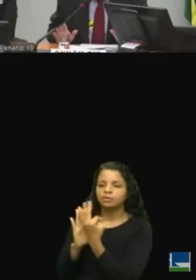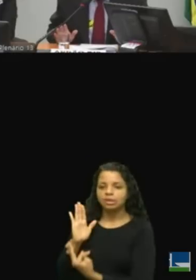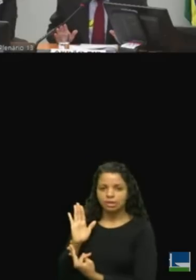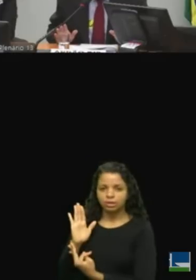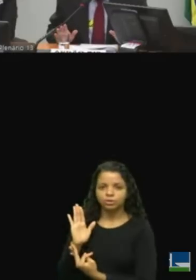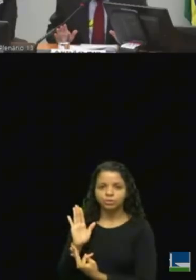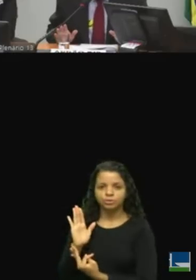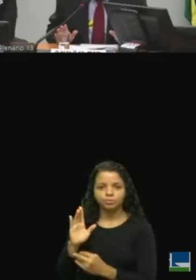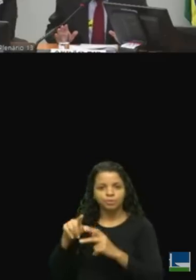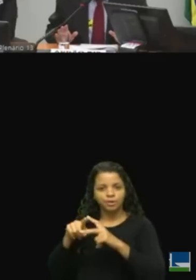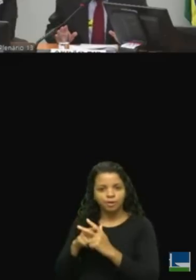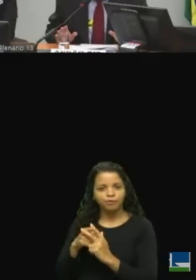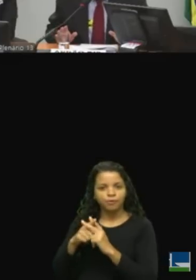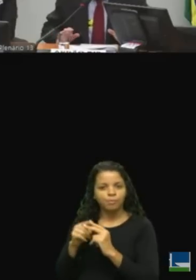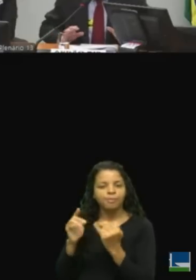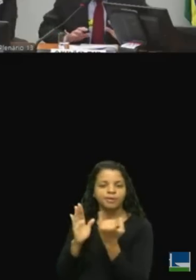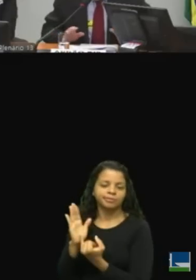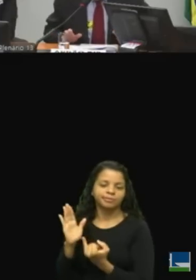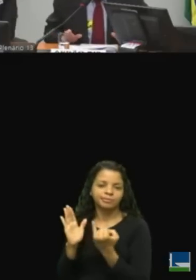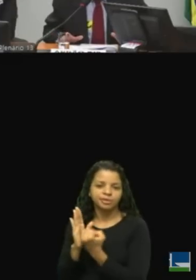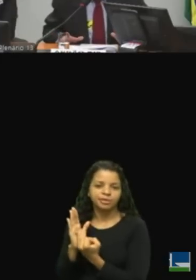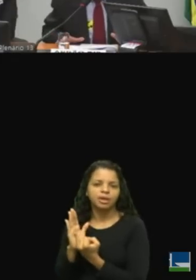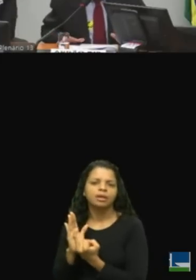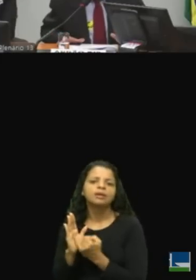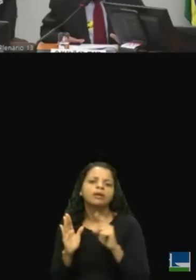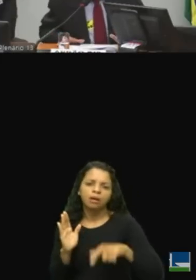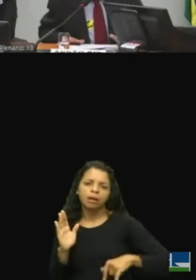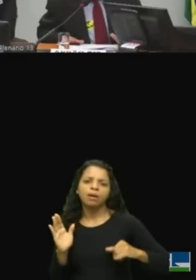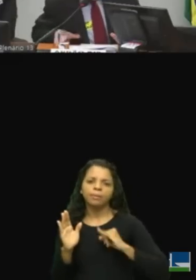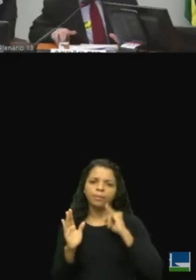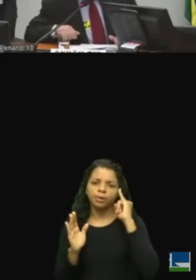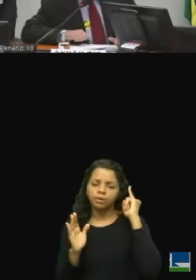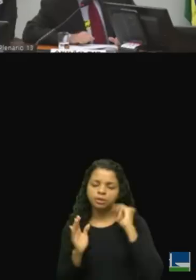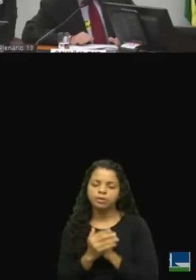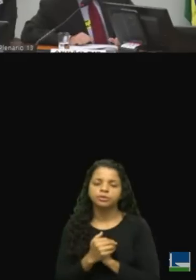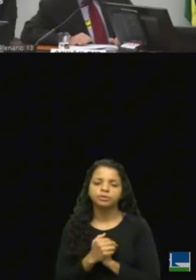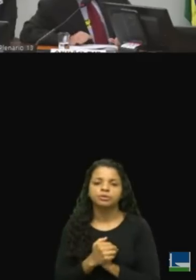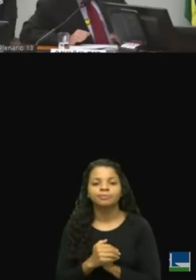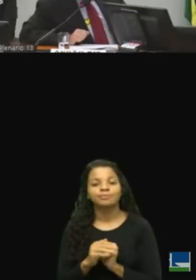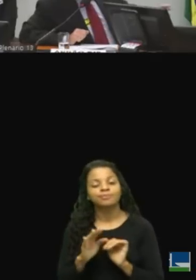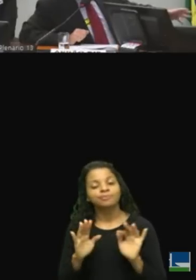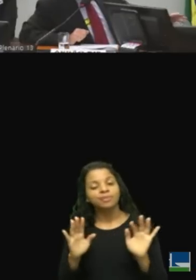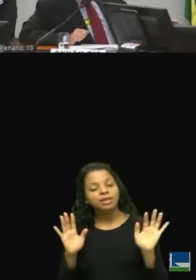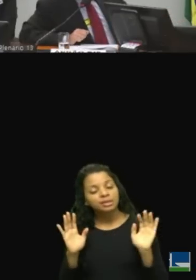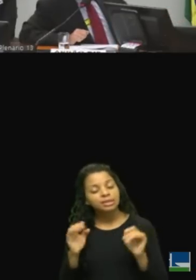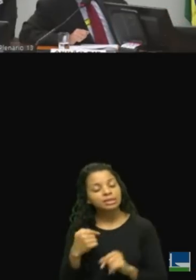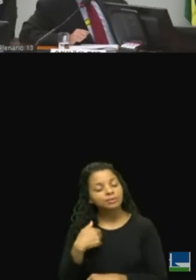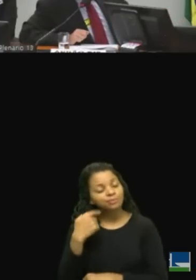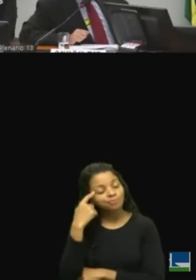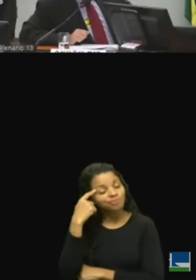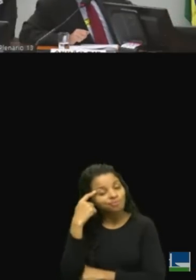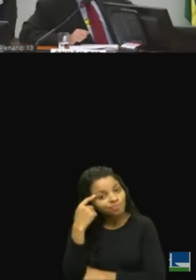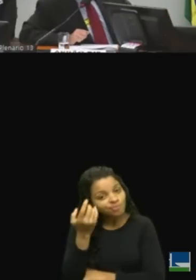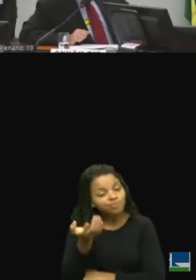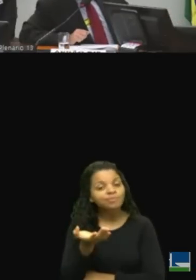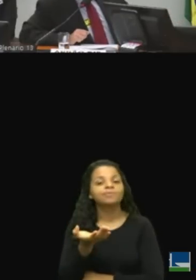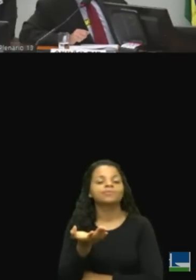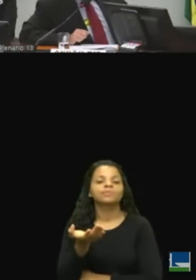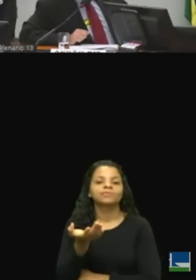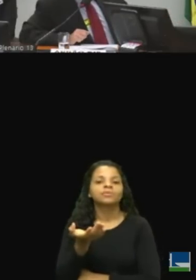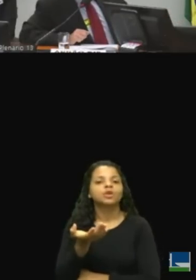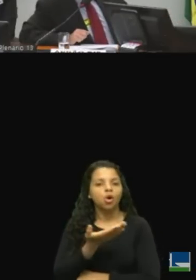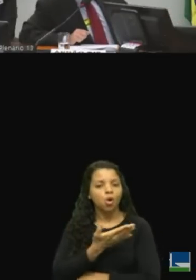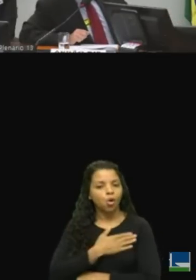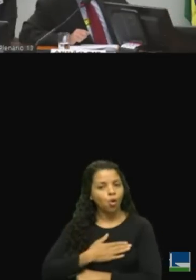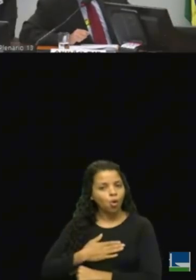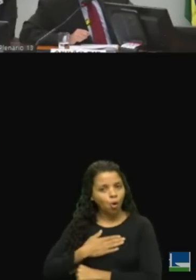reforma tributária. Eu acho que ela é importante. Só que, sabe, deputado, eu sou meio que cozinheiro. Eu adoro fazer um